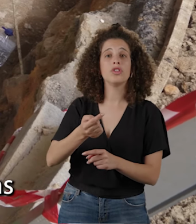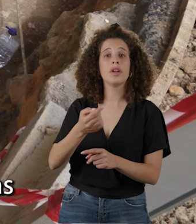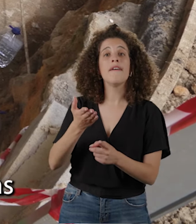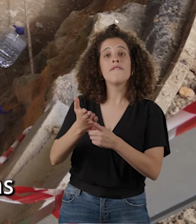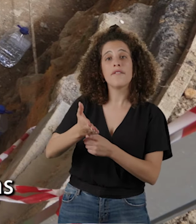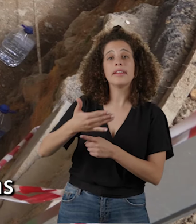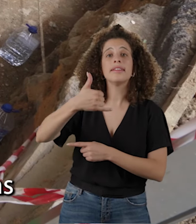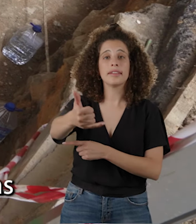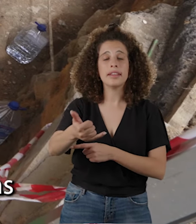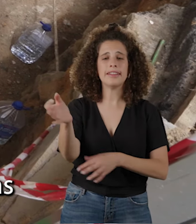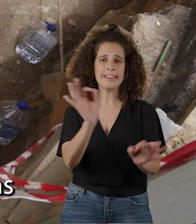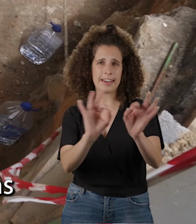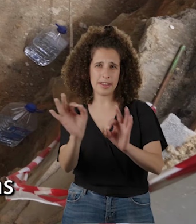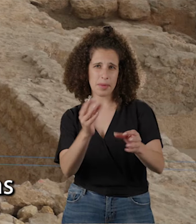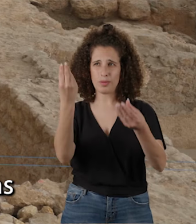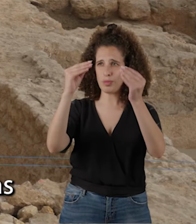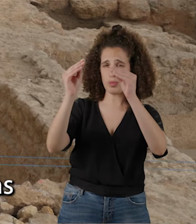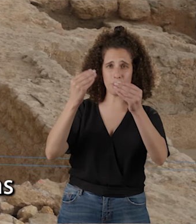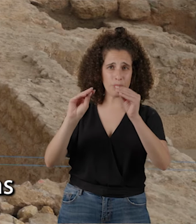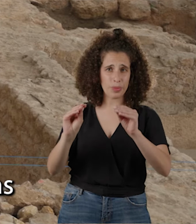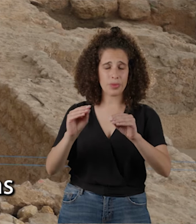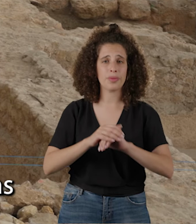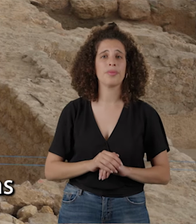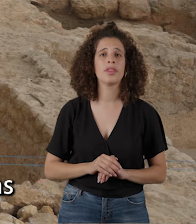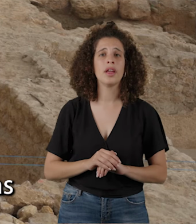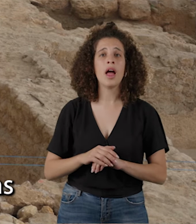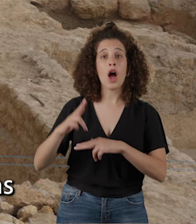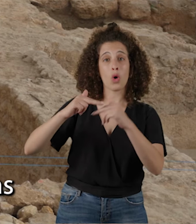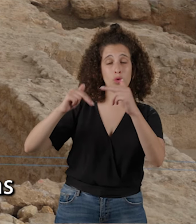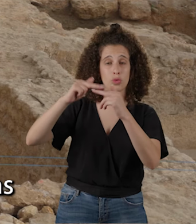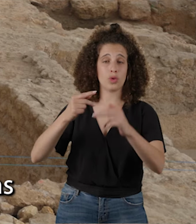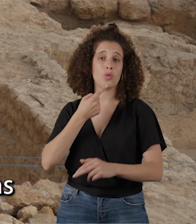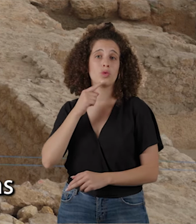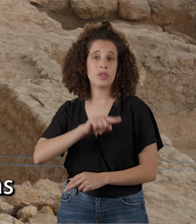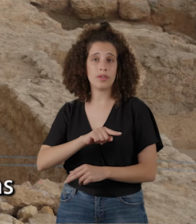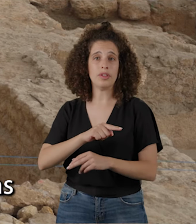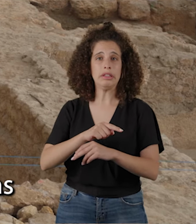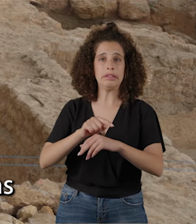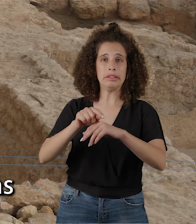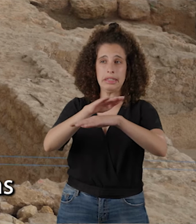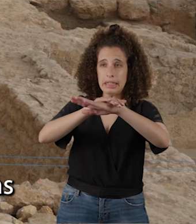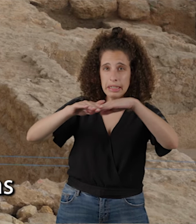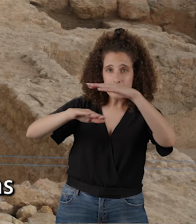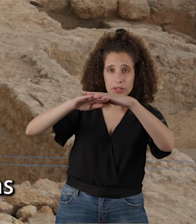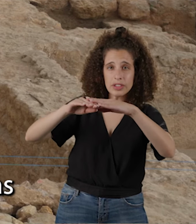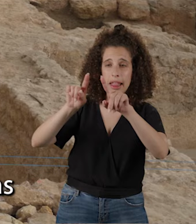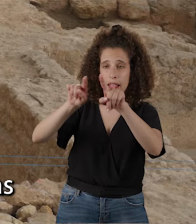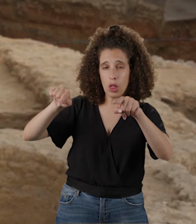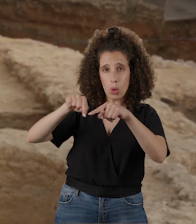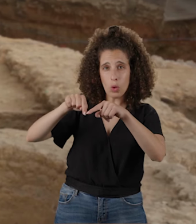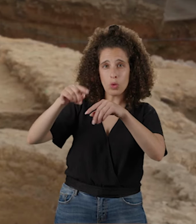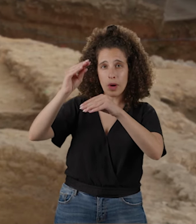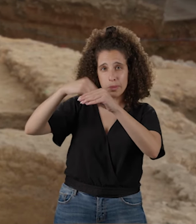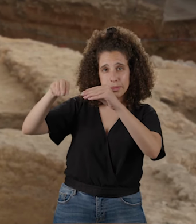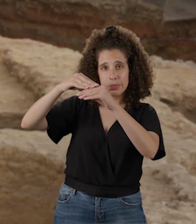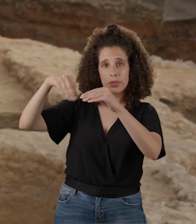então a parte mais de tratamento estético, em que haverá a reconstituição de revestimentos, preenchimento de juntas e,